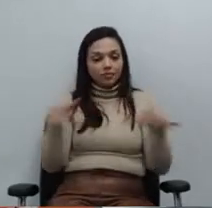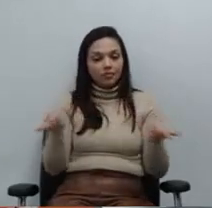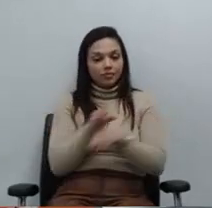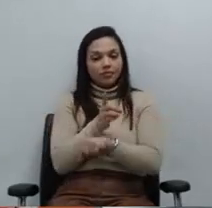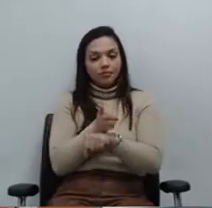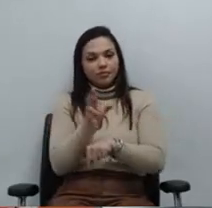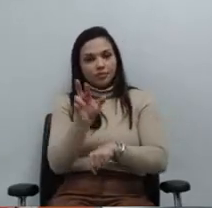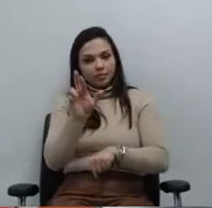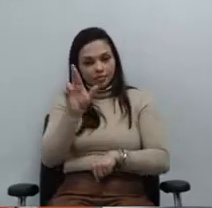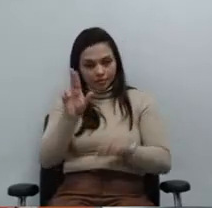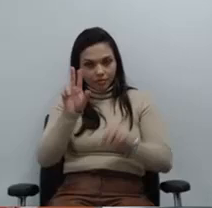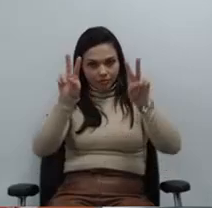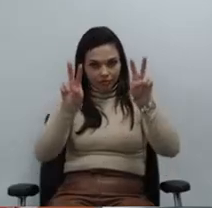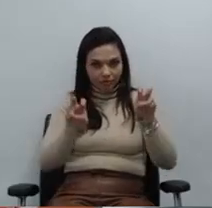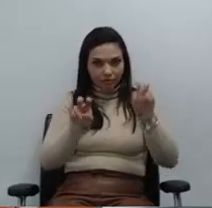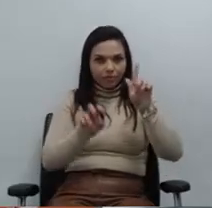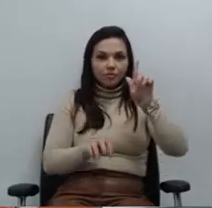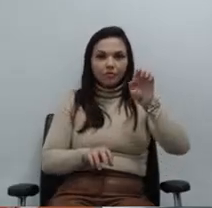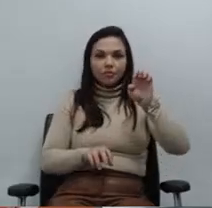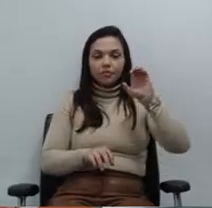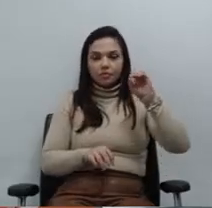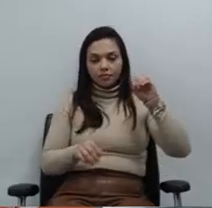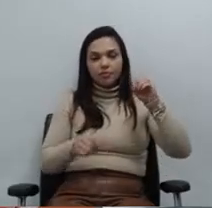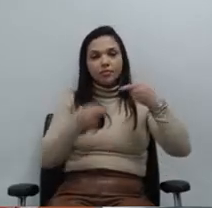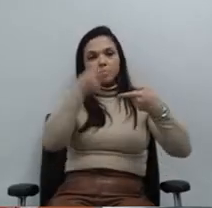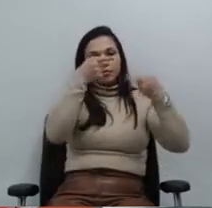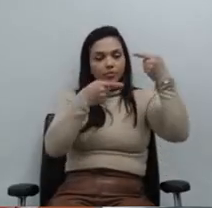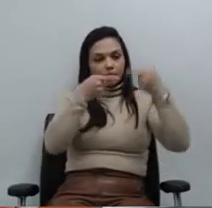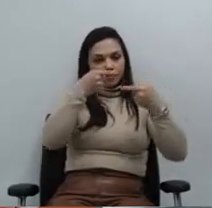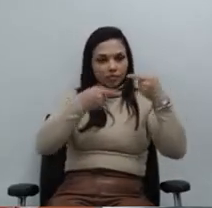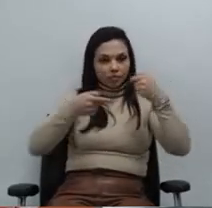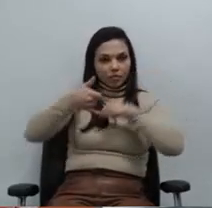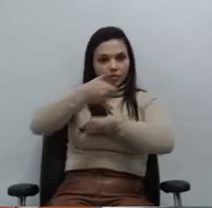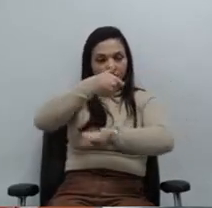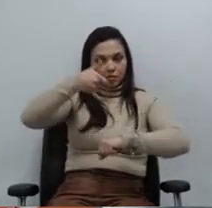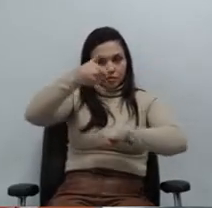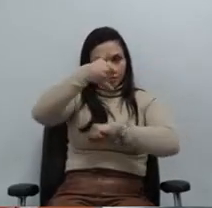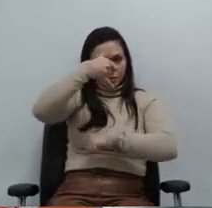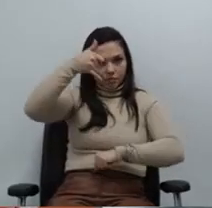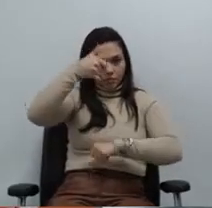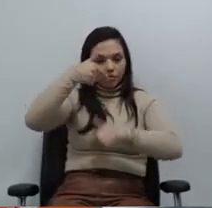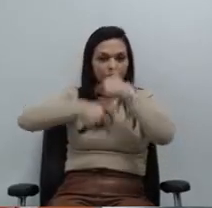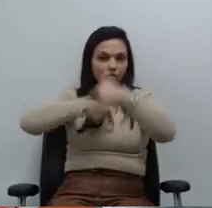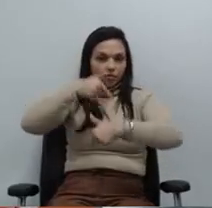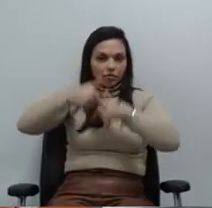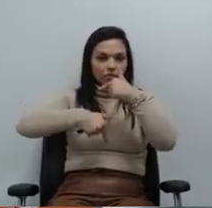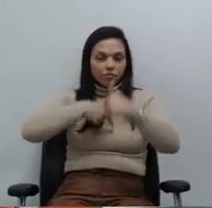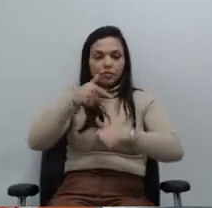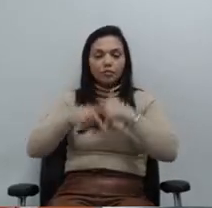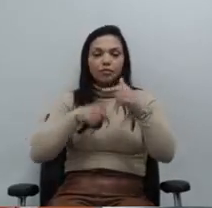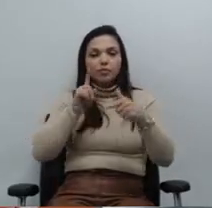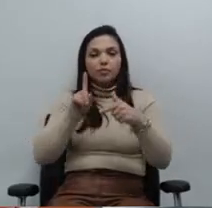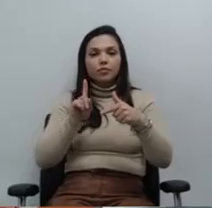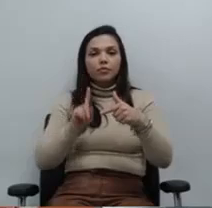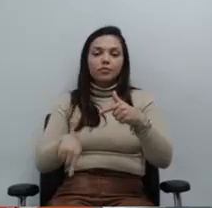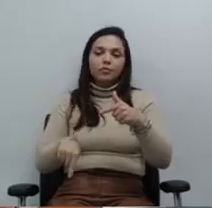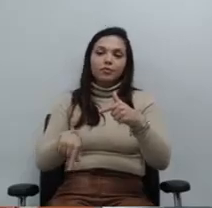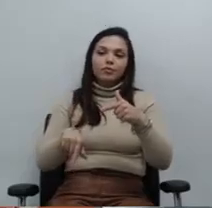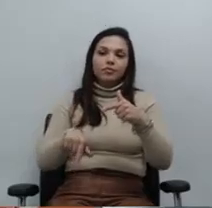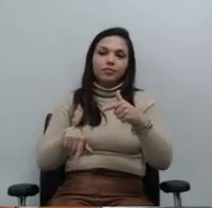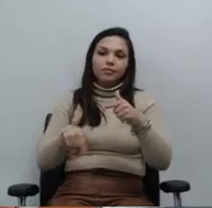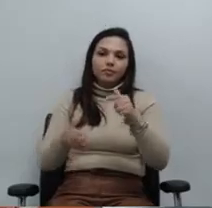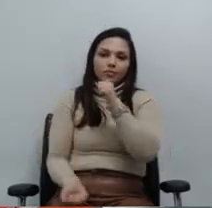tem como tema a geopolítica do petróleo e processos de criminalização, uma avaliação do impacto da Operação Lava Jato, e refere-se à